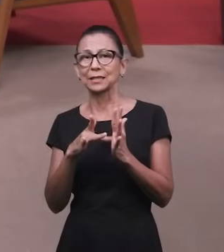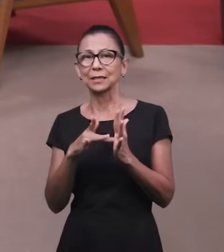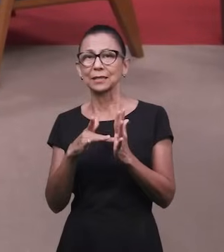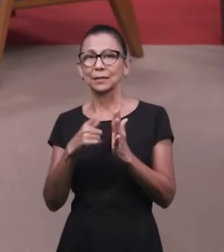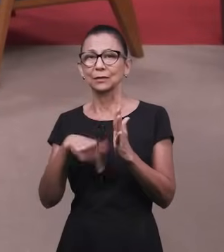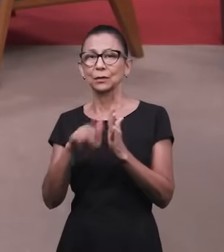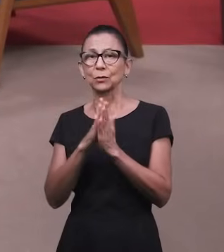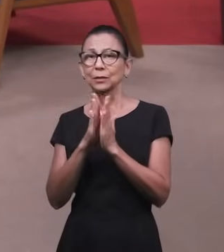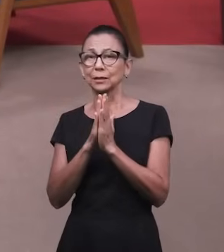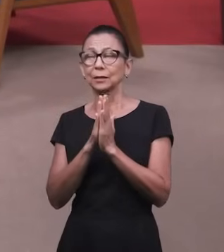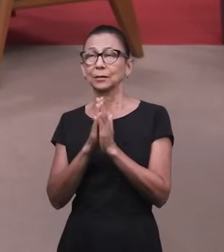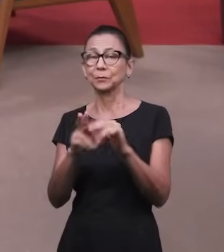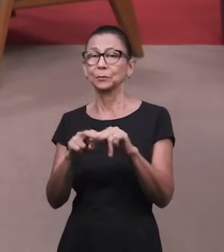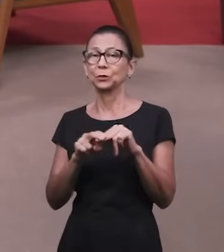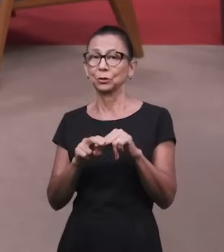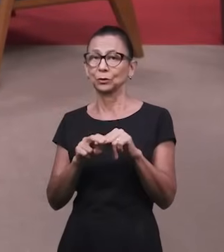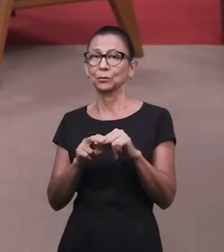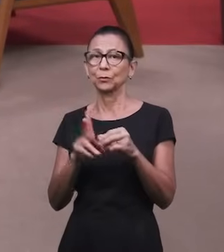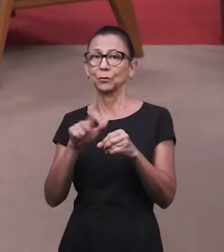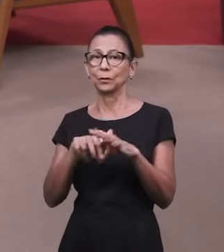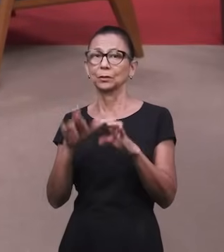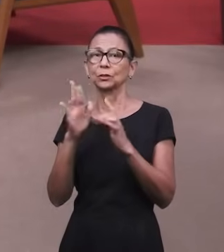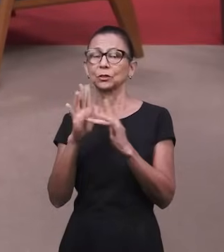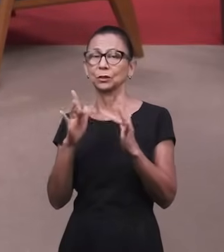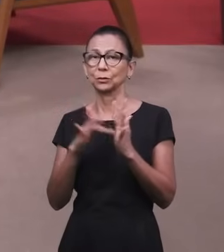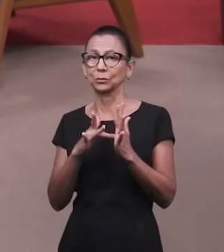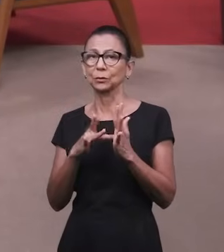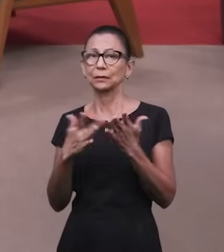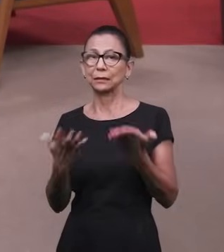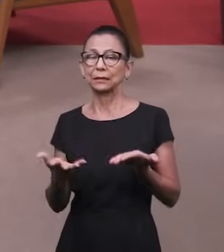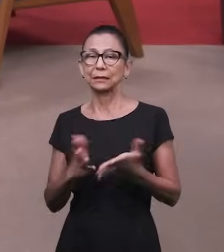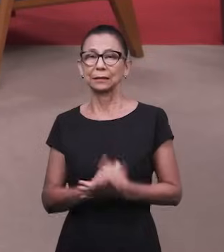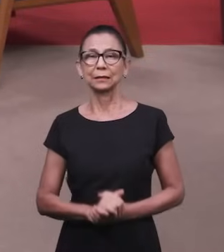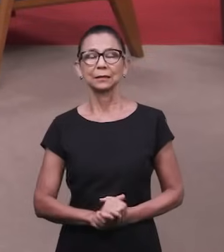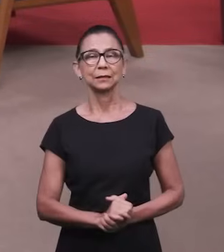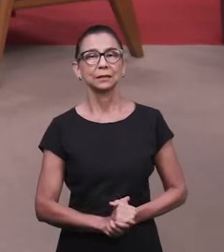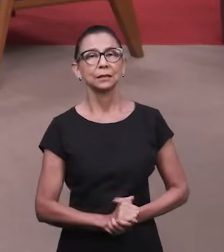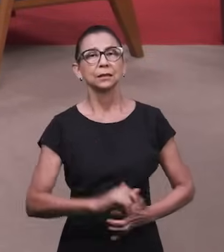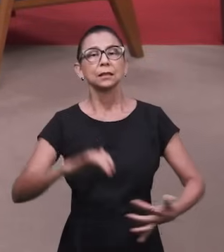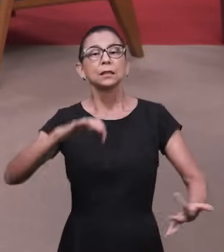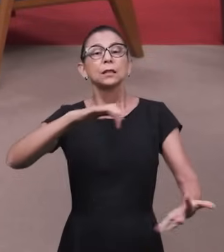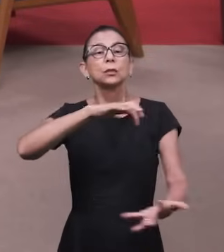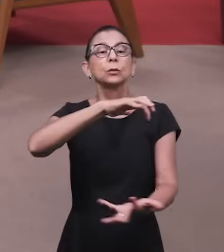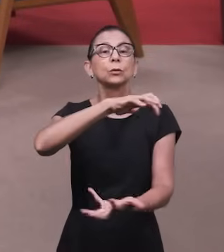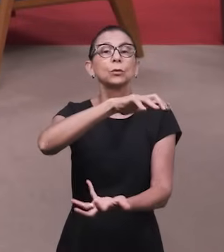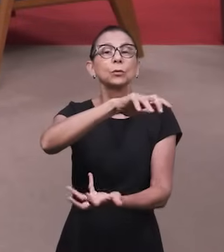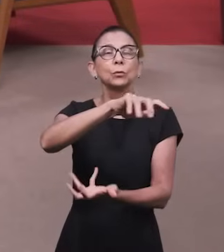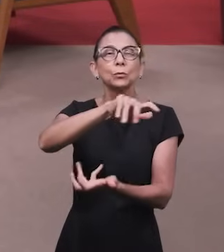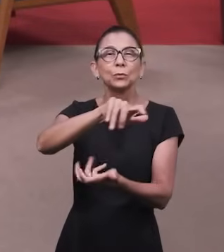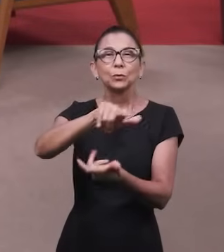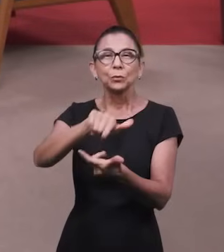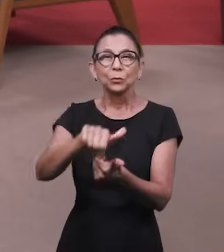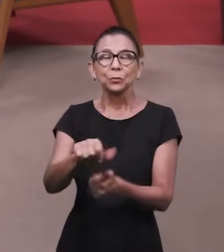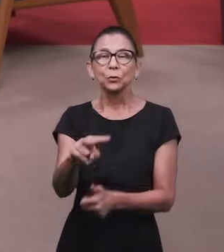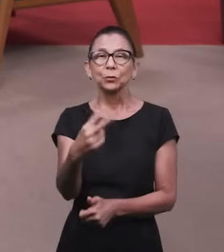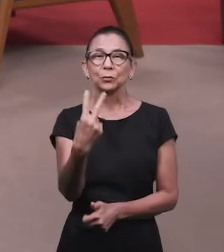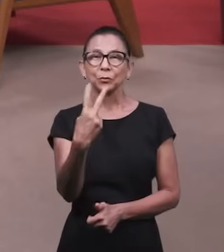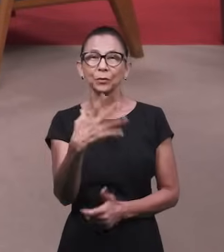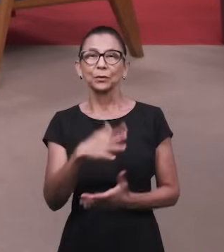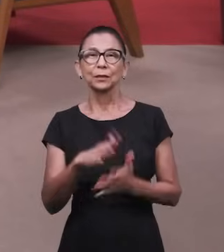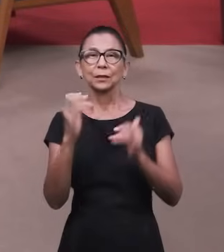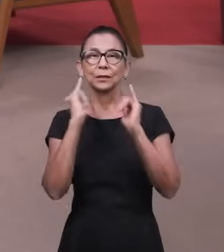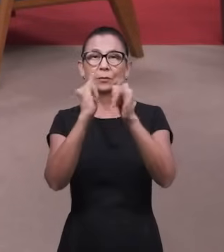oramos por isso, né? Glórias O a brado Deus. da igreja, que é um brado que se fez ouvir no mundo inteiro, trombetas e festas, Glórias a não Deus. só